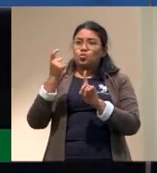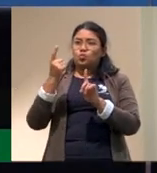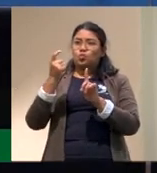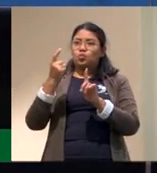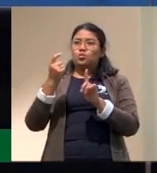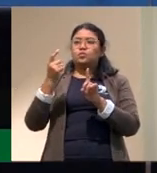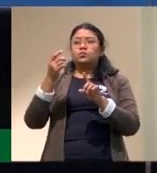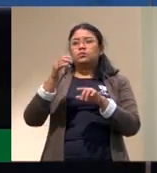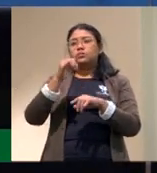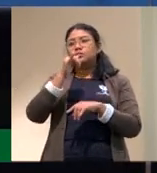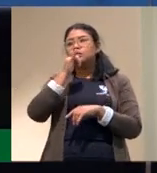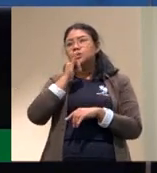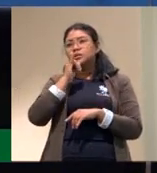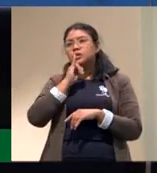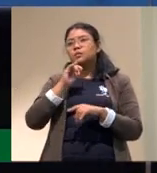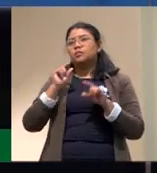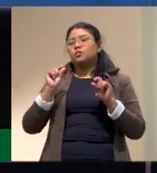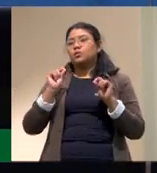exemplo,